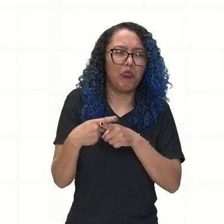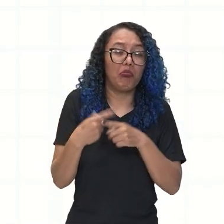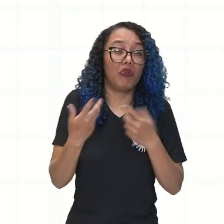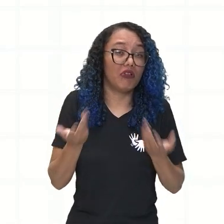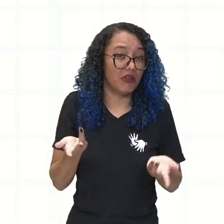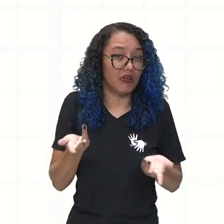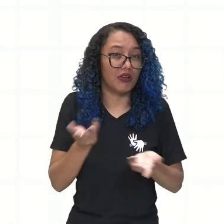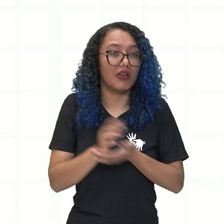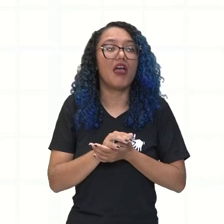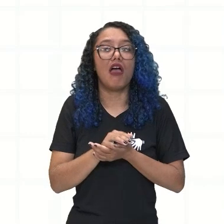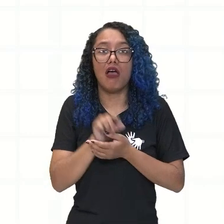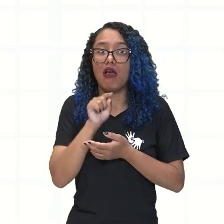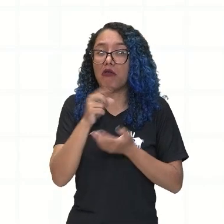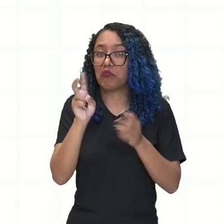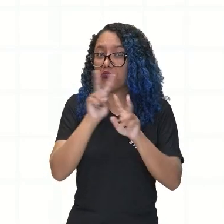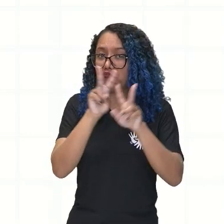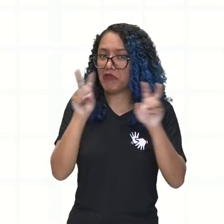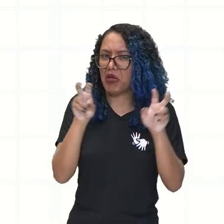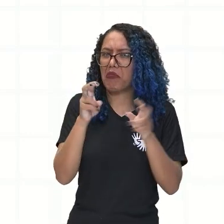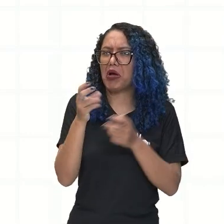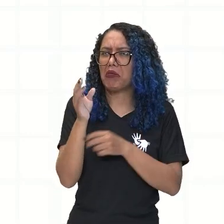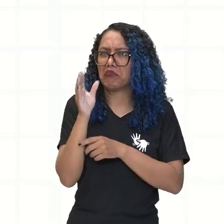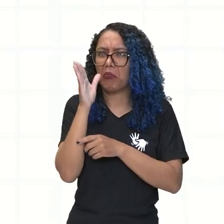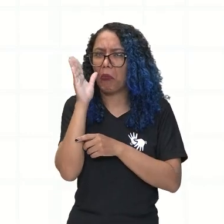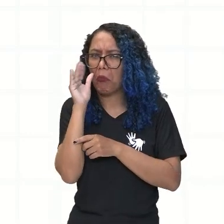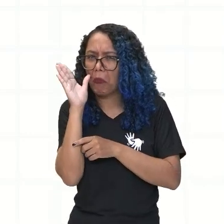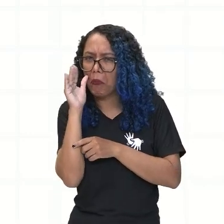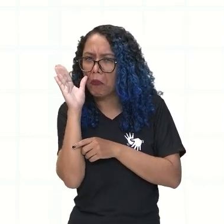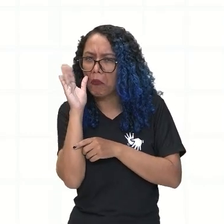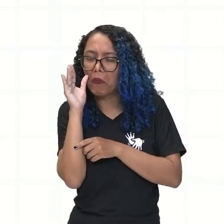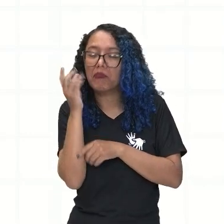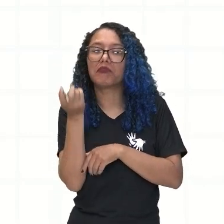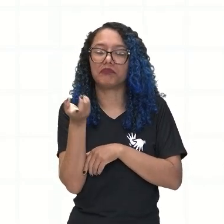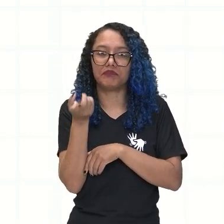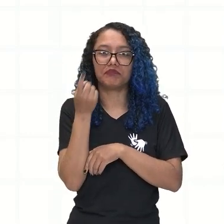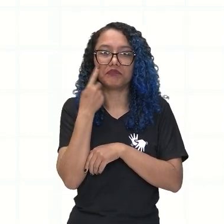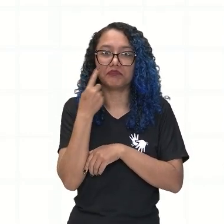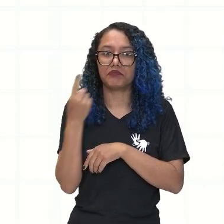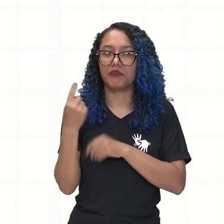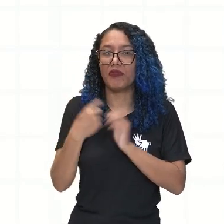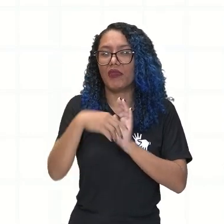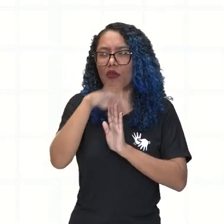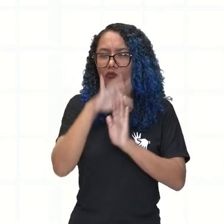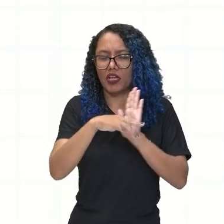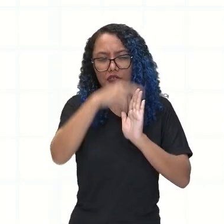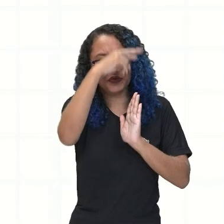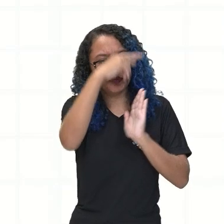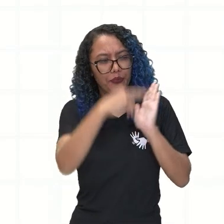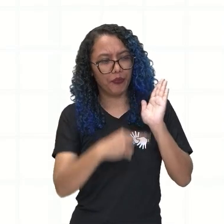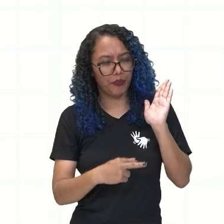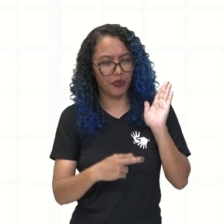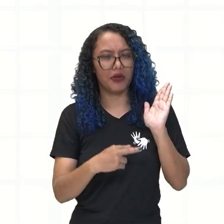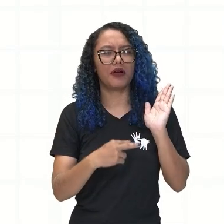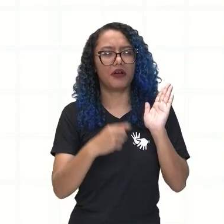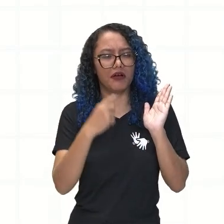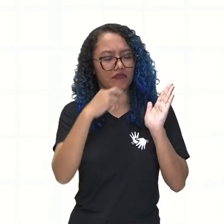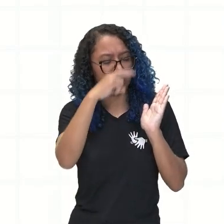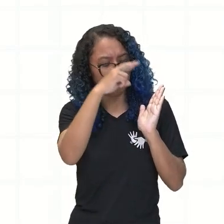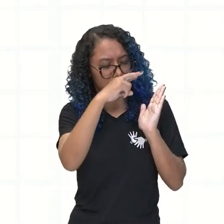um título chamativo. Aí você vai ler o texto aqui, vai ter algumas situações que você vai